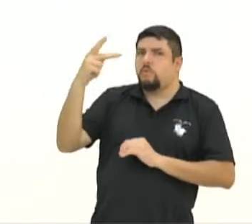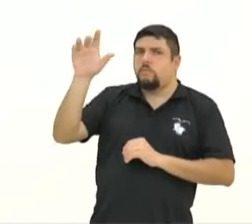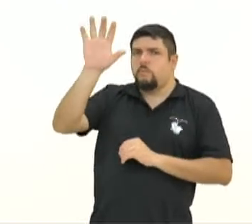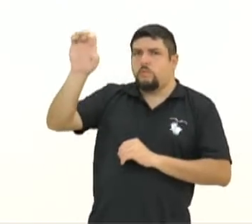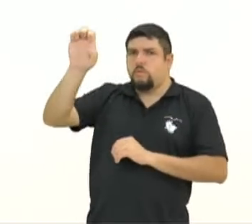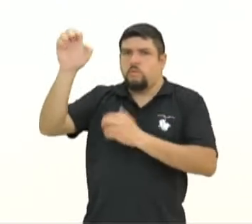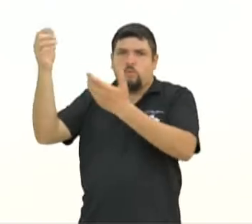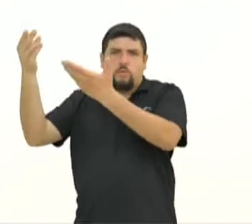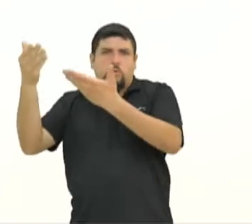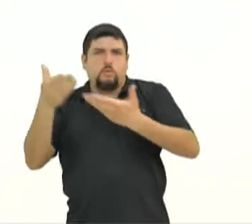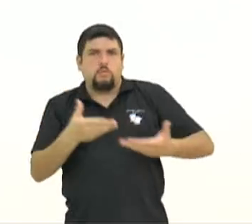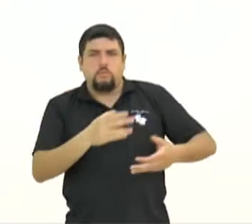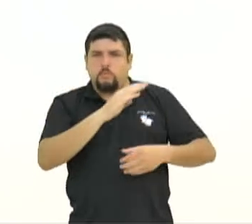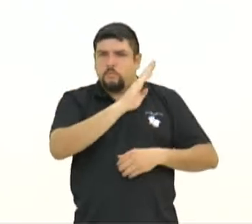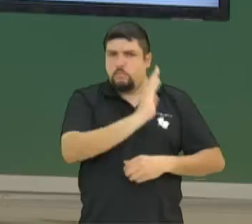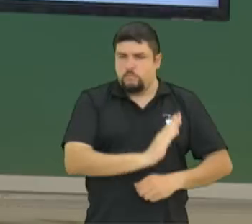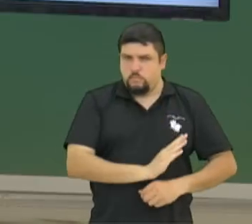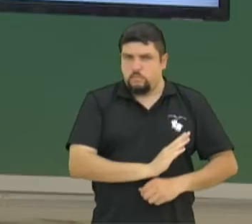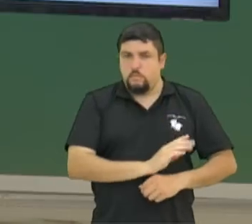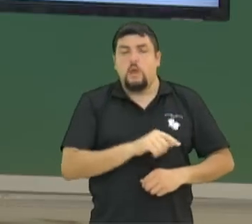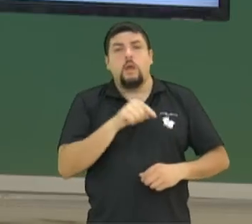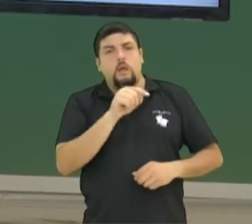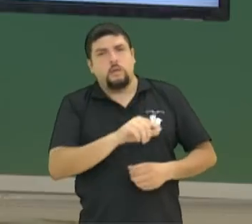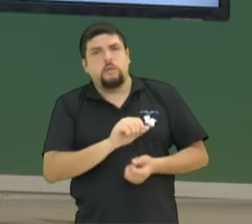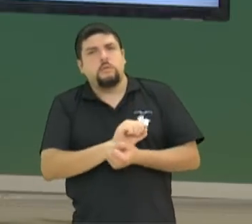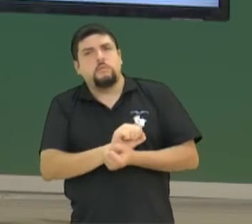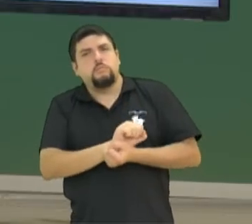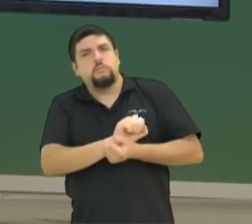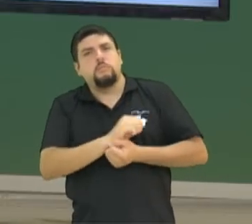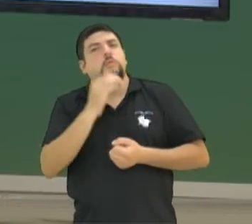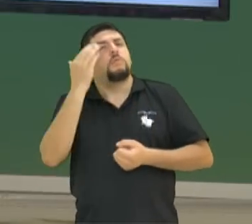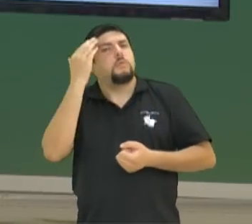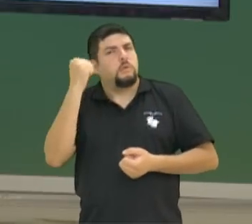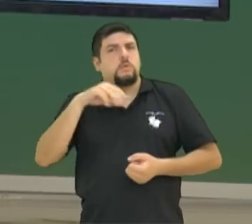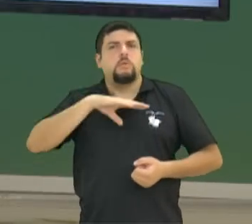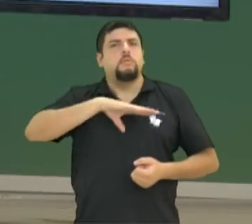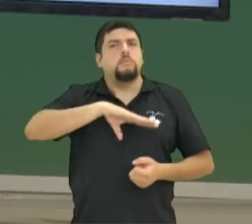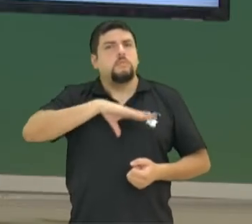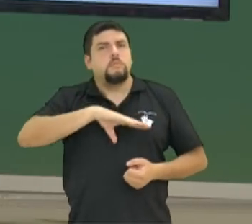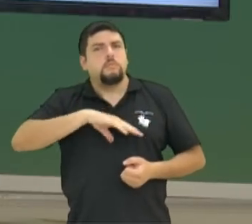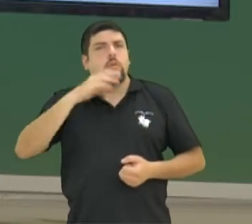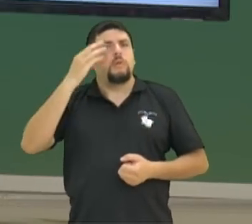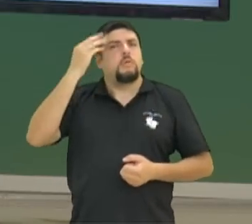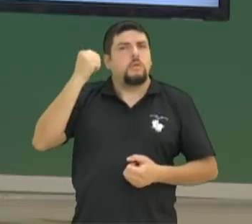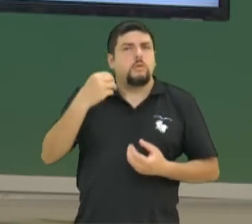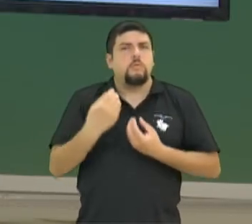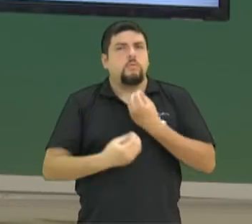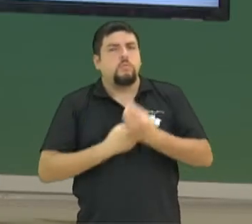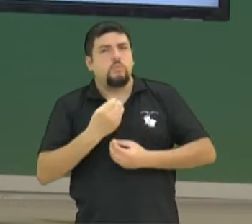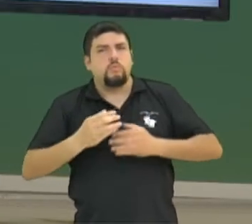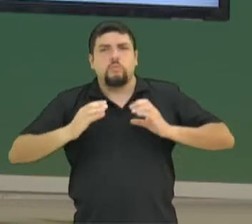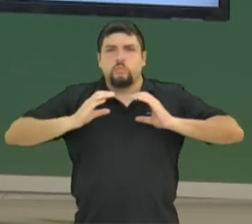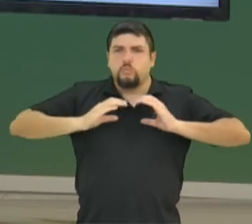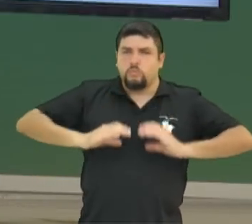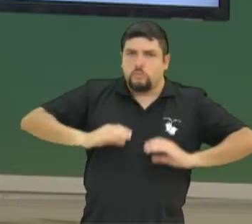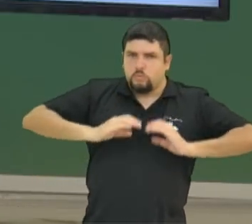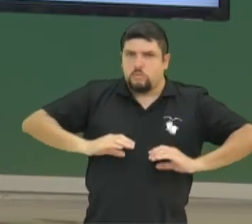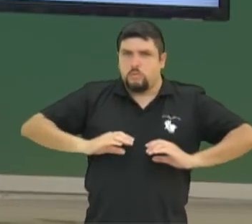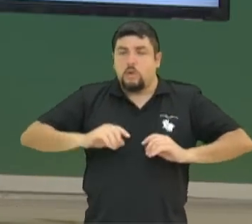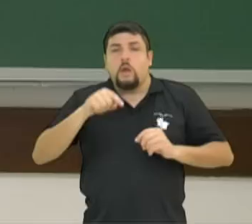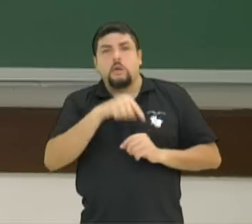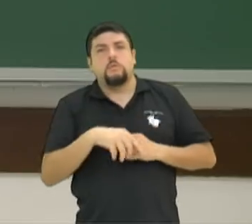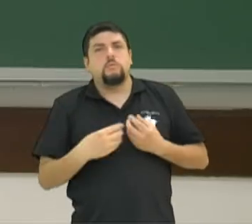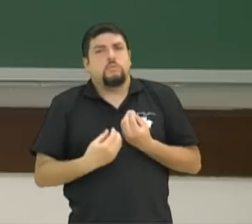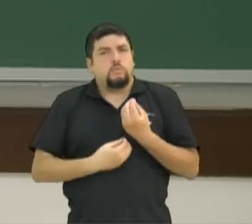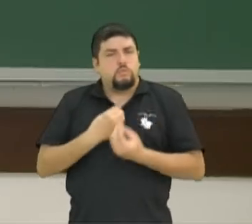fato de terem esse domínio do idioma português e o domínio desses códigos de conduta, de comportamento, faziam com que